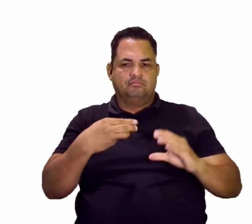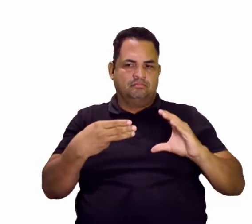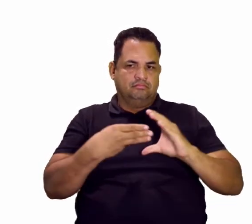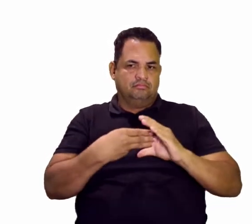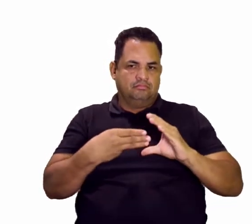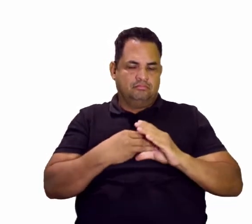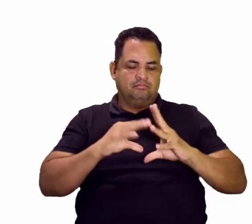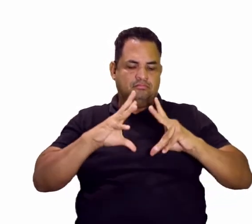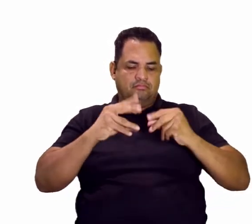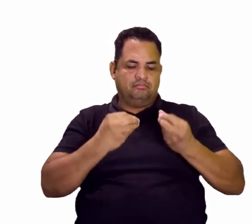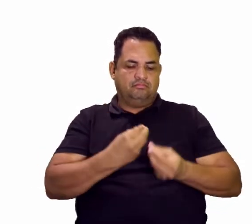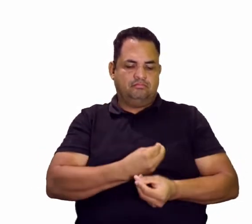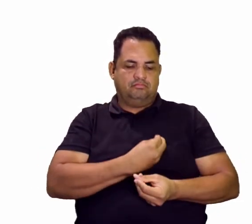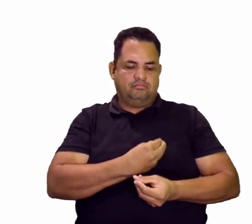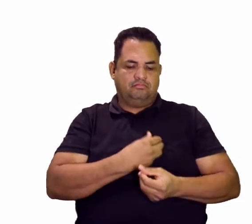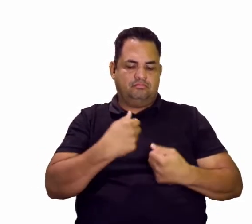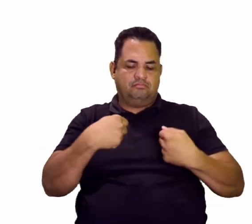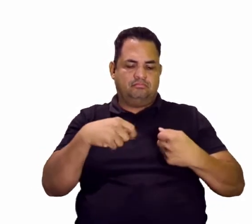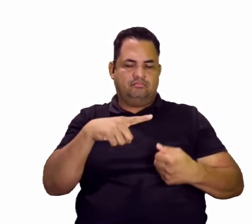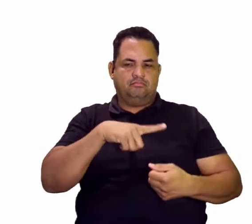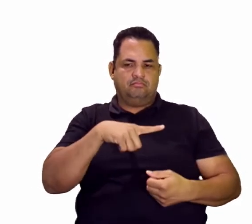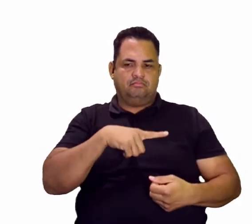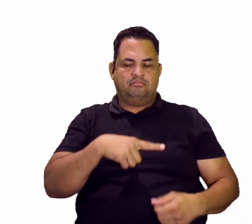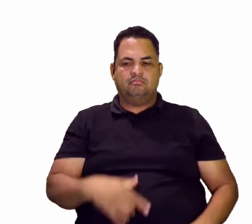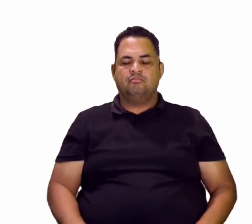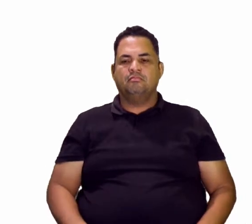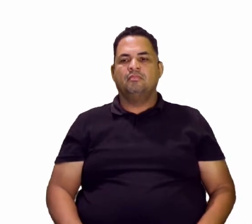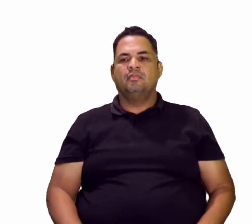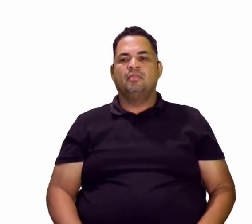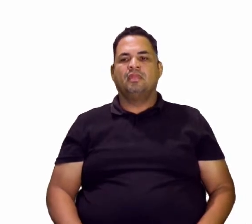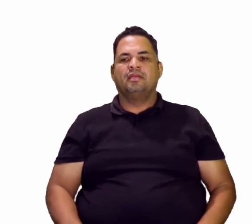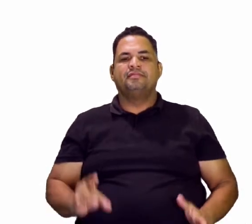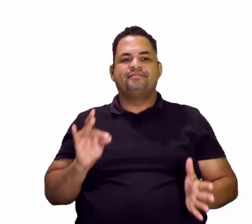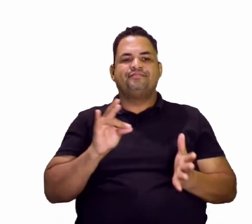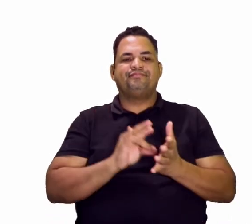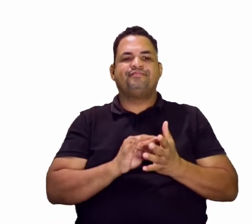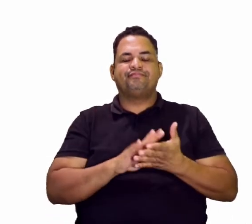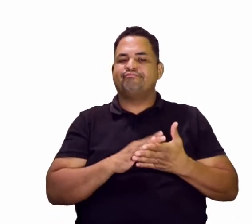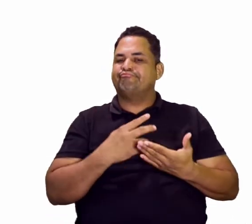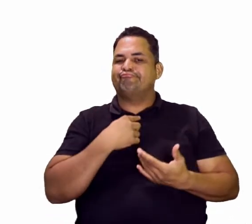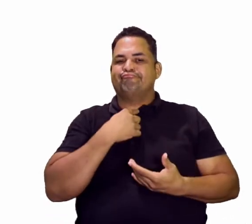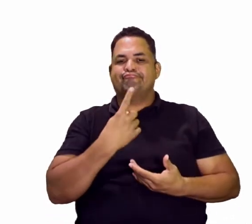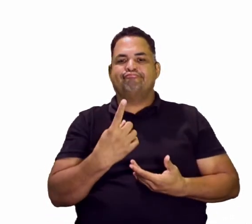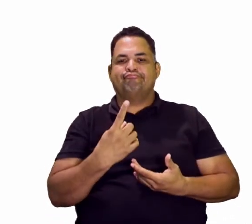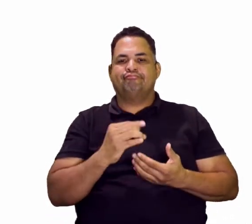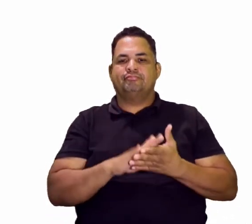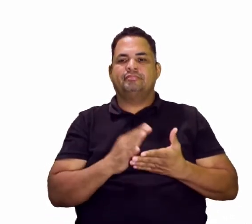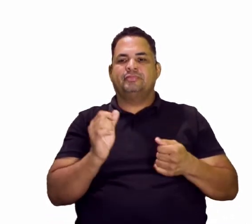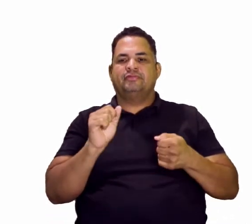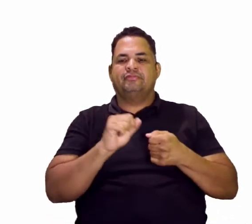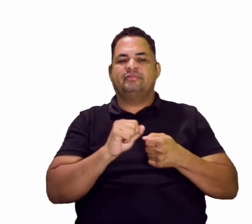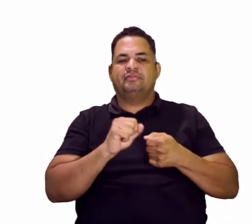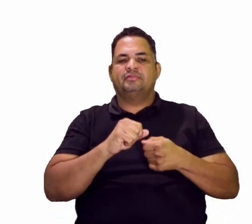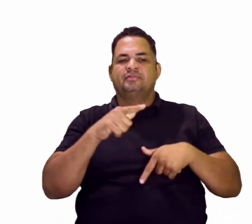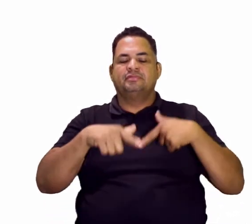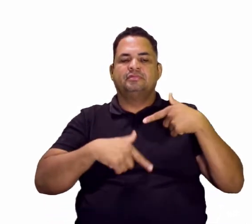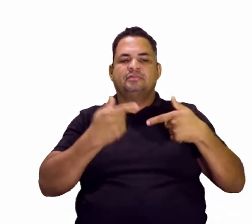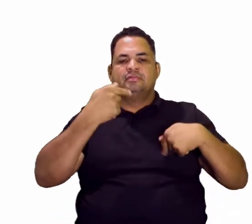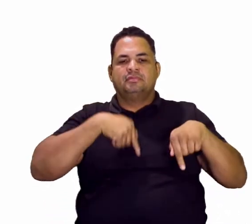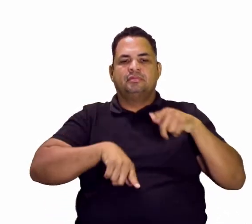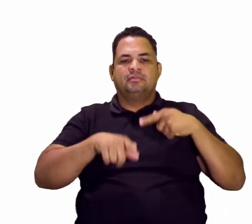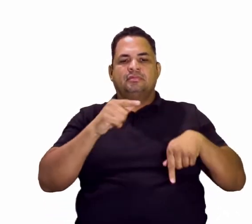célula, todo ser vivo tem que ter, não, eles têm célula, né? Este fato impossibilita os mesmos de realizarem suas